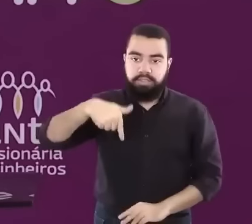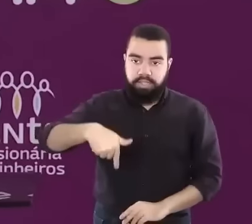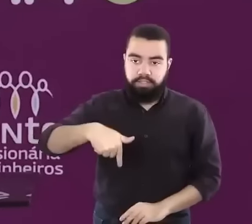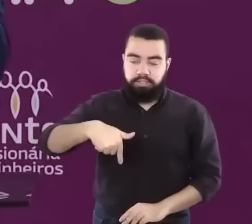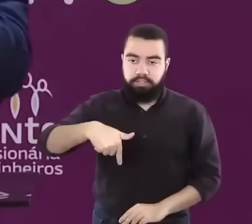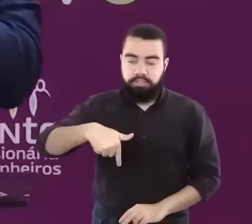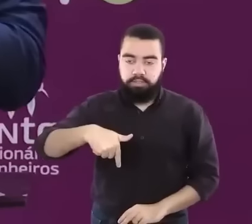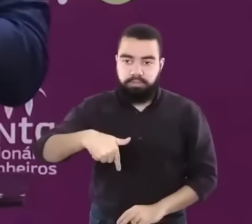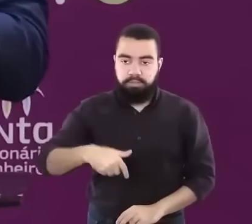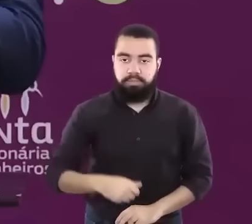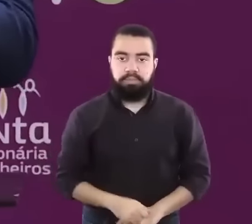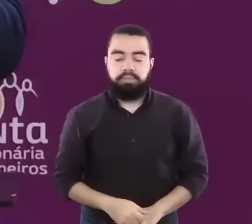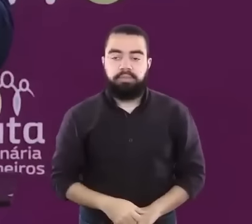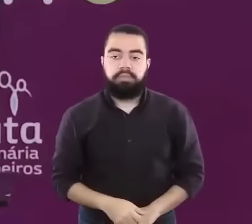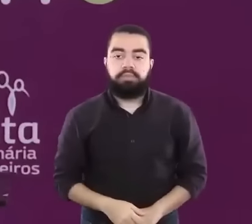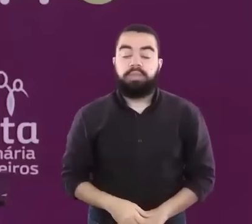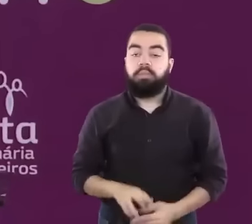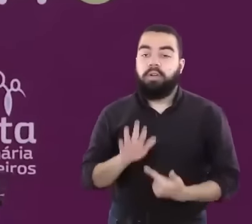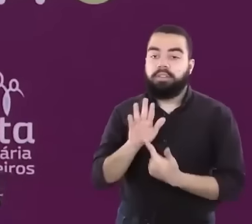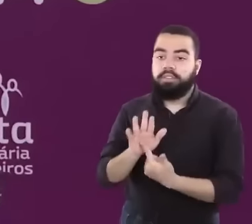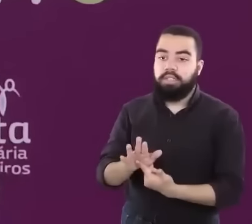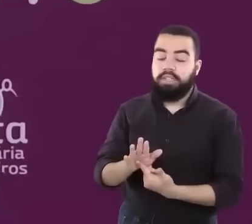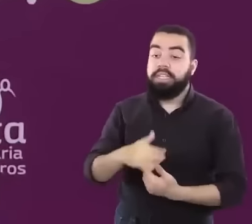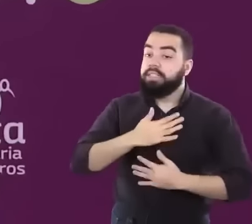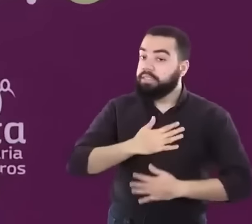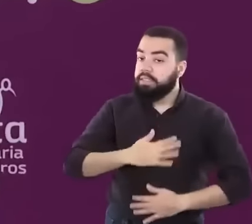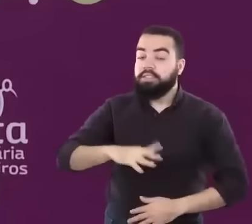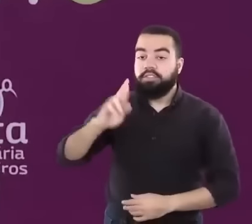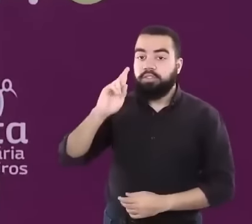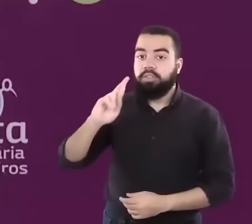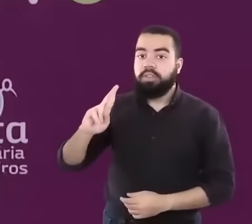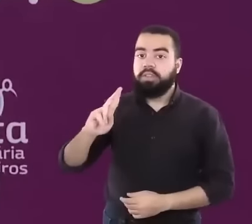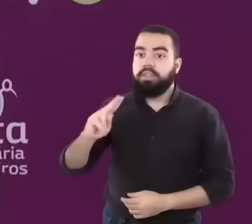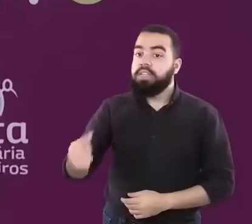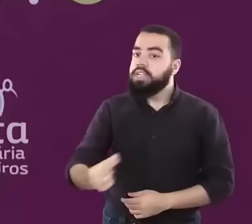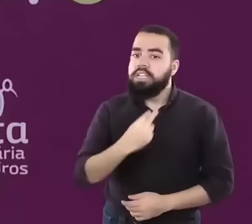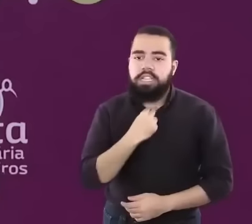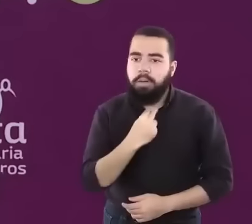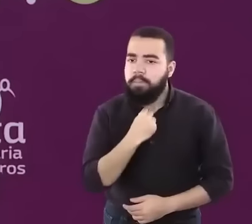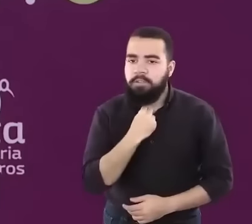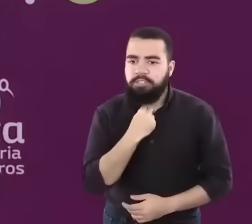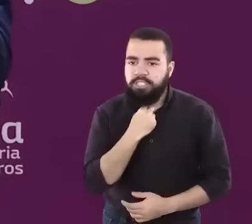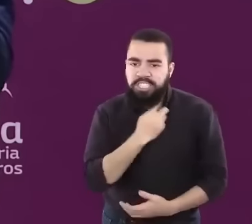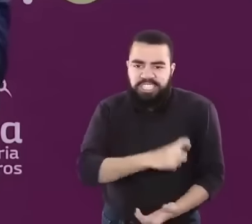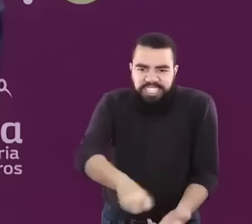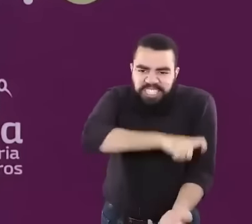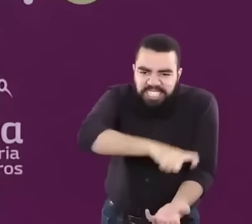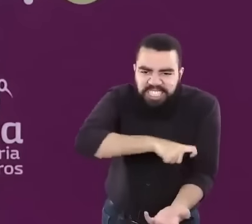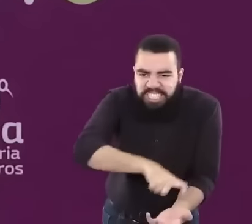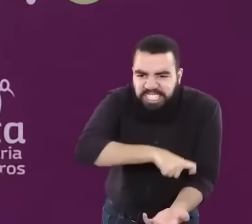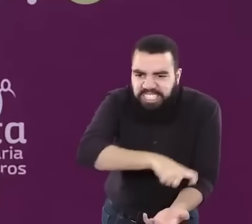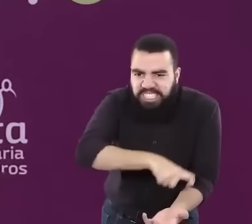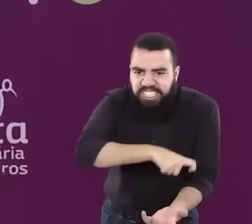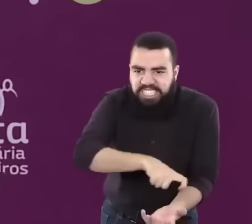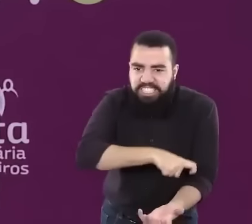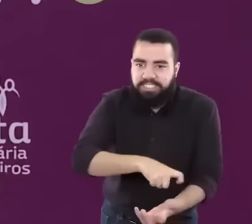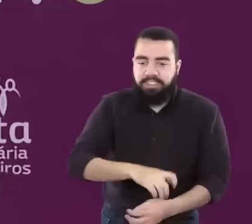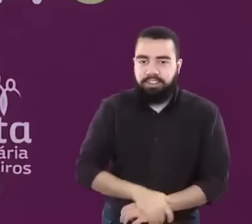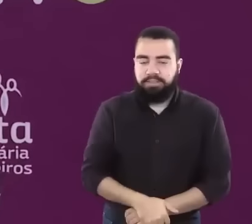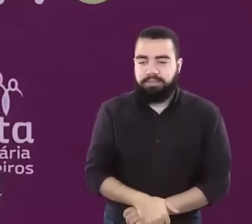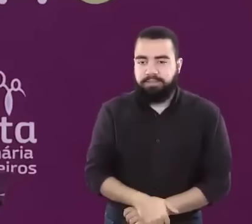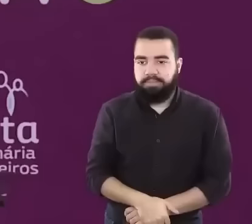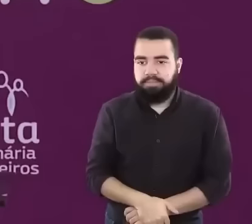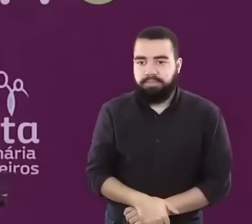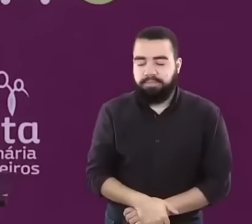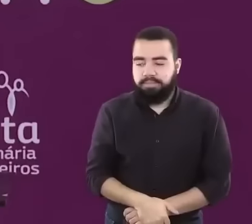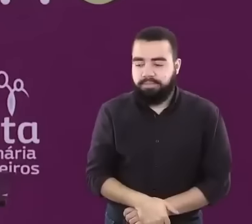vai dizer lá descansa no Senhor esperar nele mas ele diz o que não te irrites então não te indignes e não